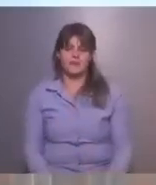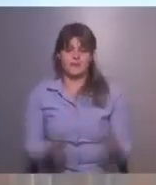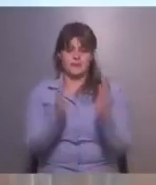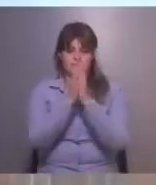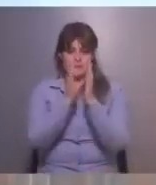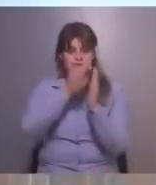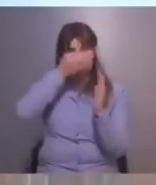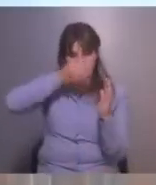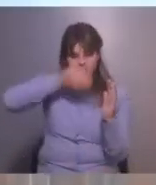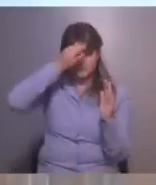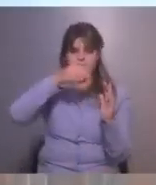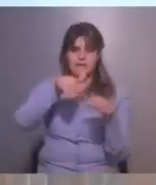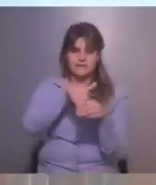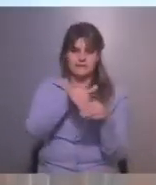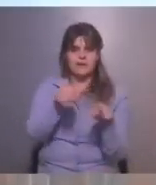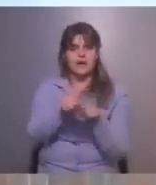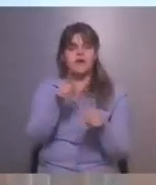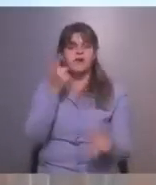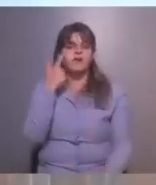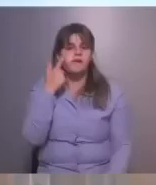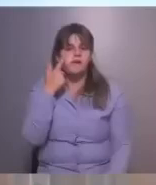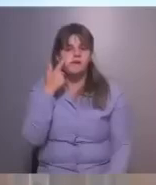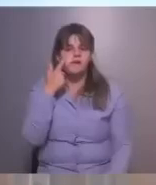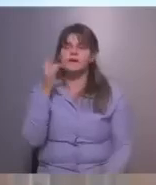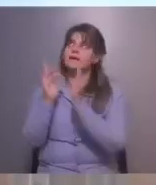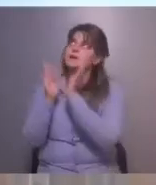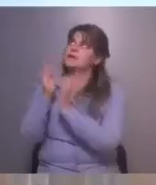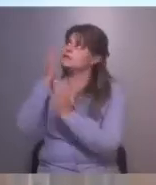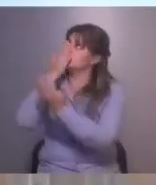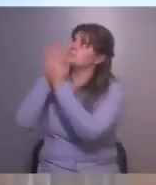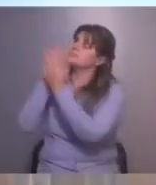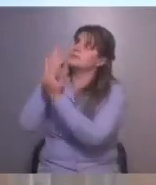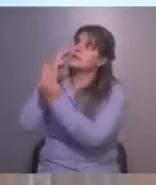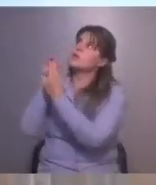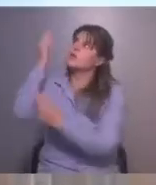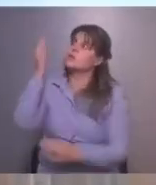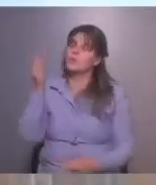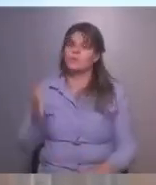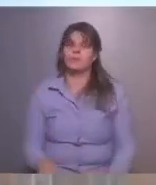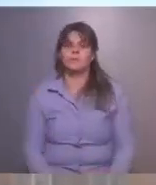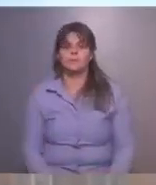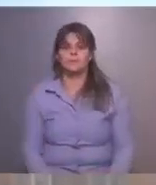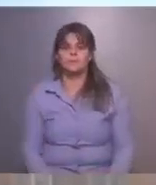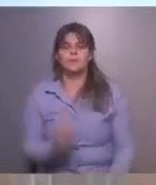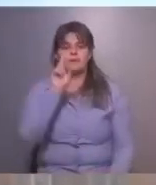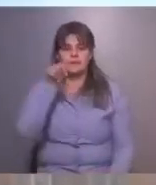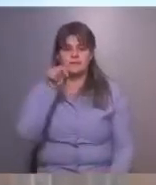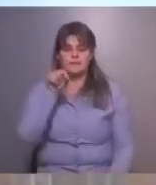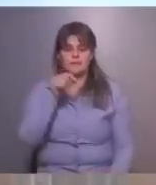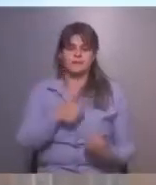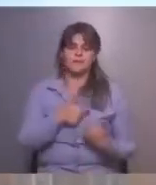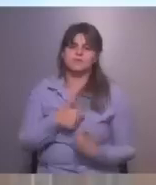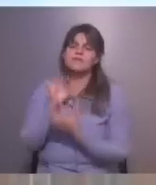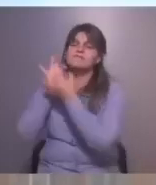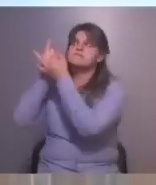Eucaristia é experimentar o encontro com Cristo, mais a união íntima com